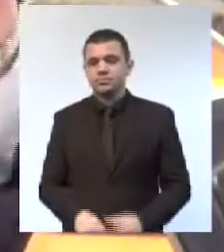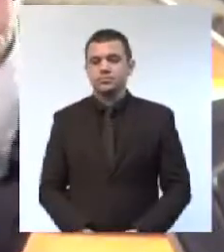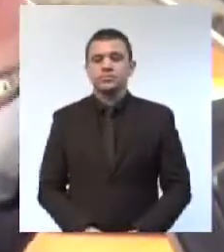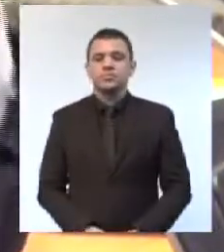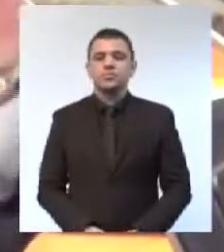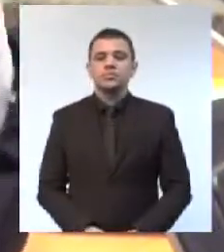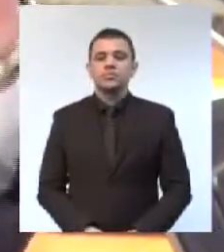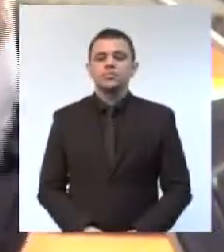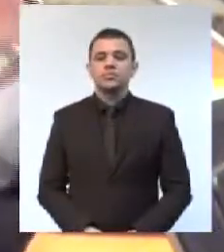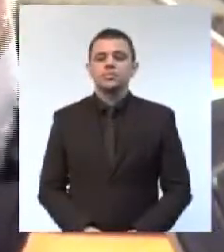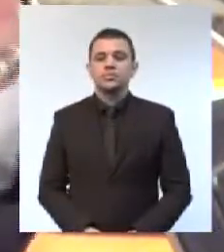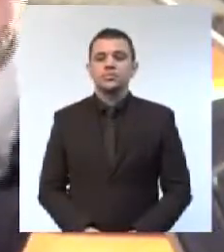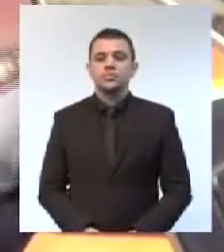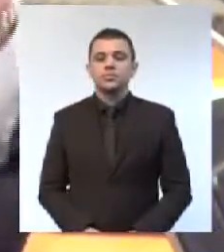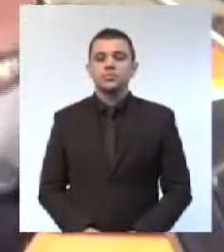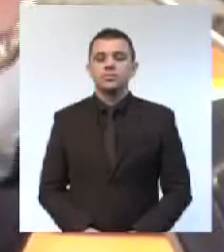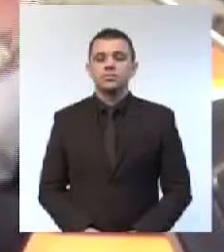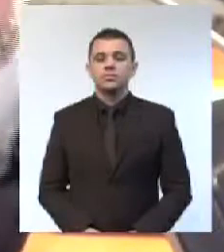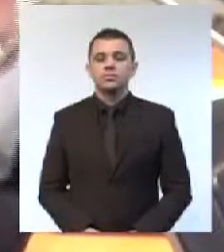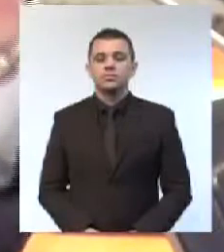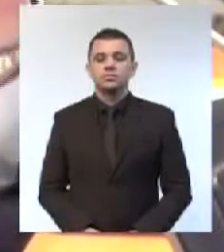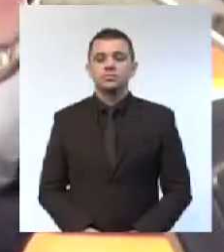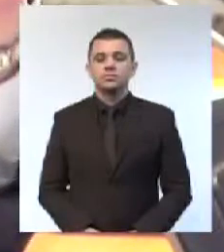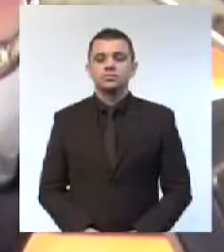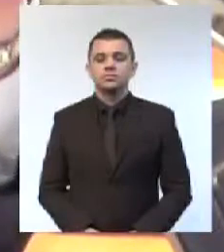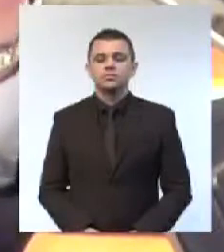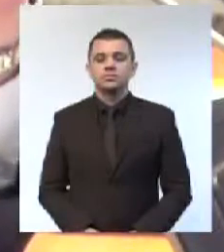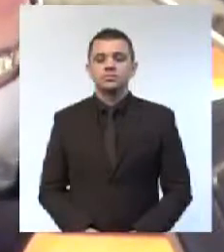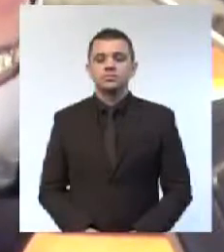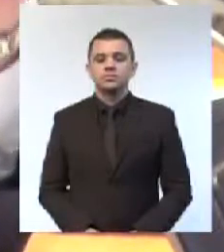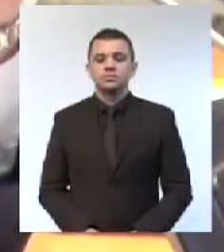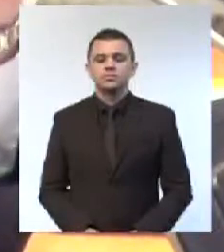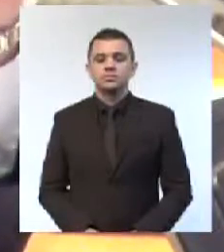publicamente, para todos ouvirem,